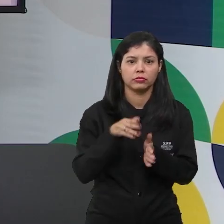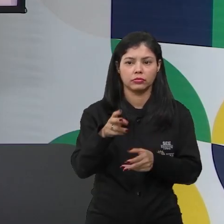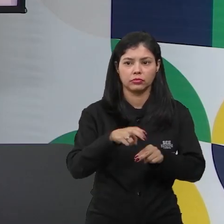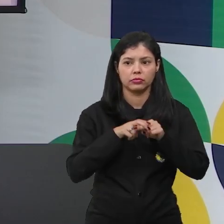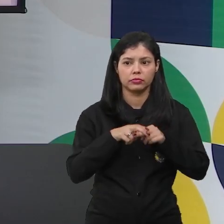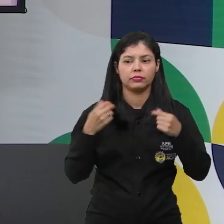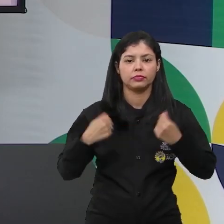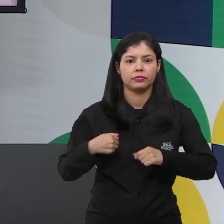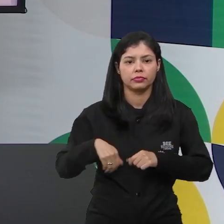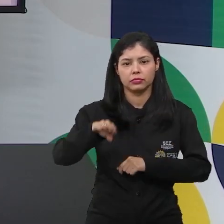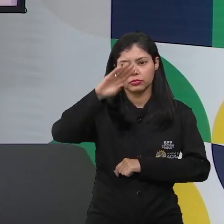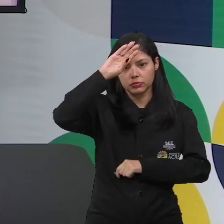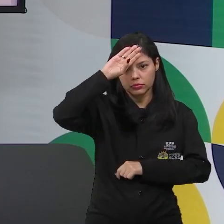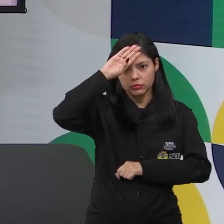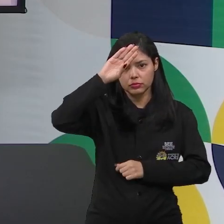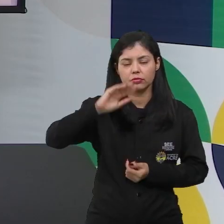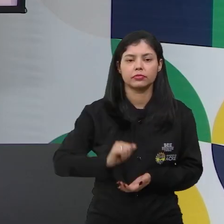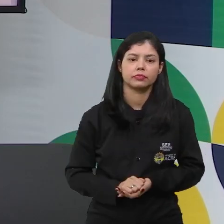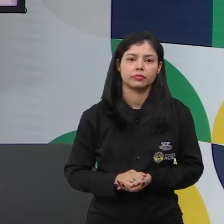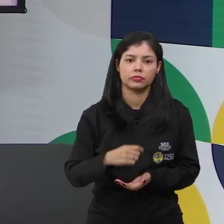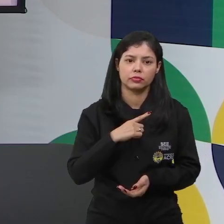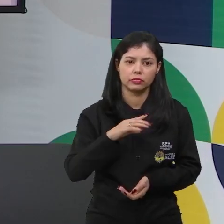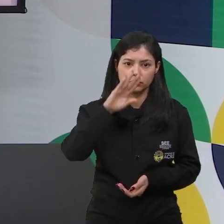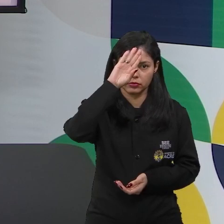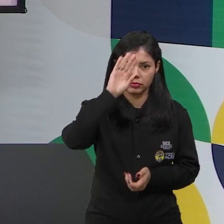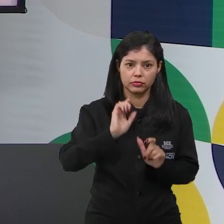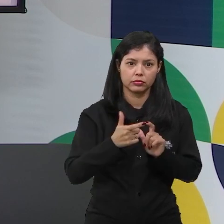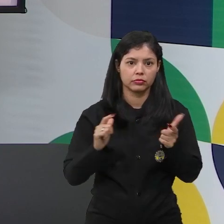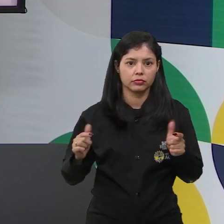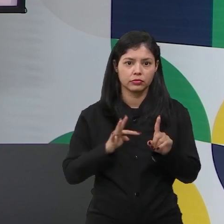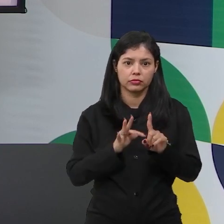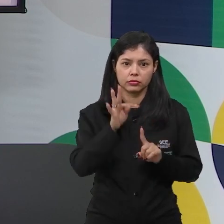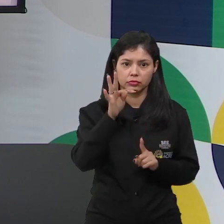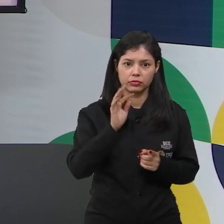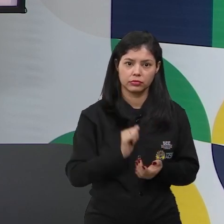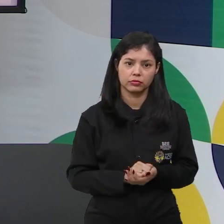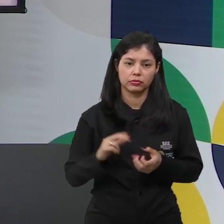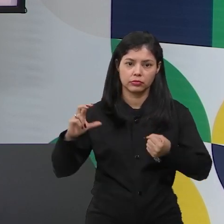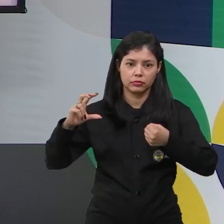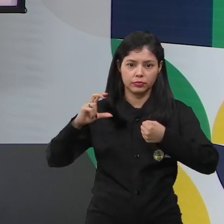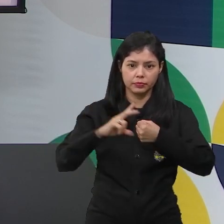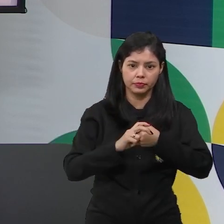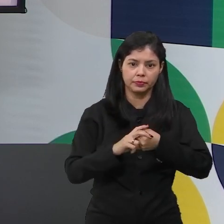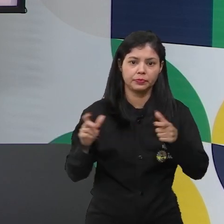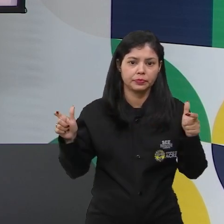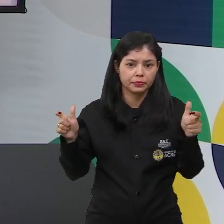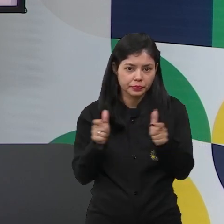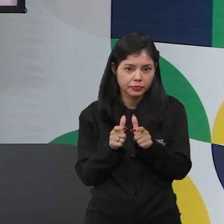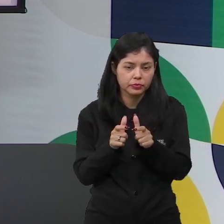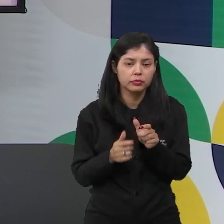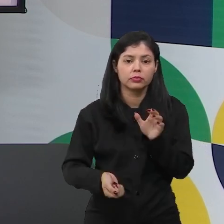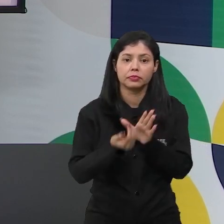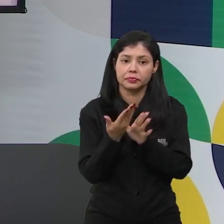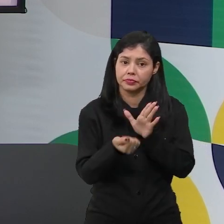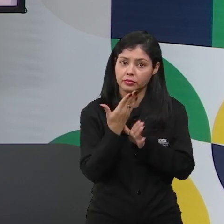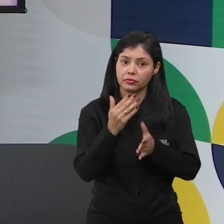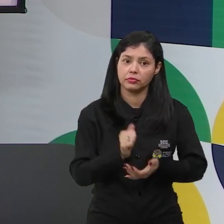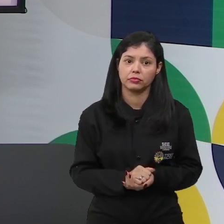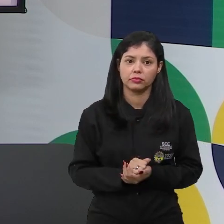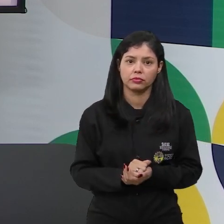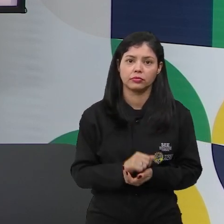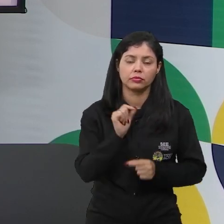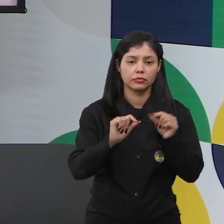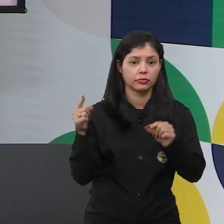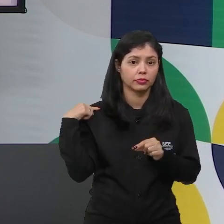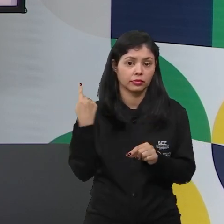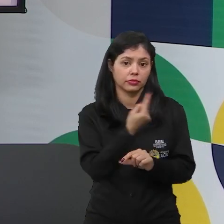isso que a gente tem febre. Quando a gente tem a febre, né, tem um aumento ali da temperatura, o vírus vai ter uma diminuição na sua replicação e o quê?